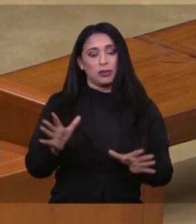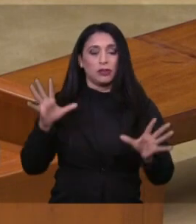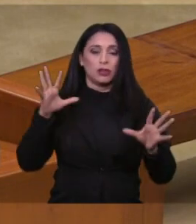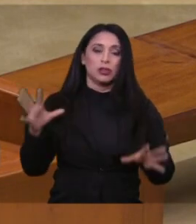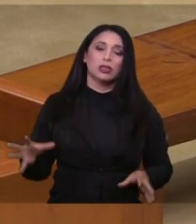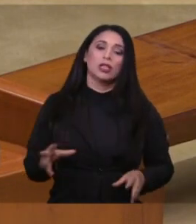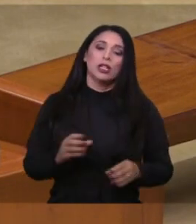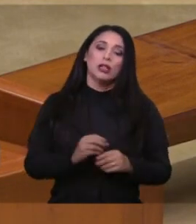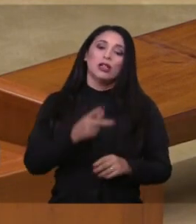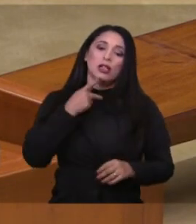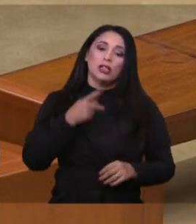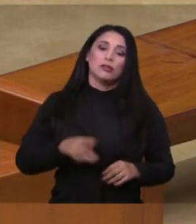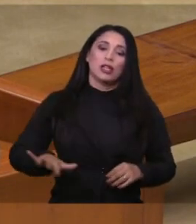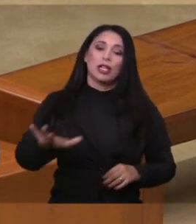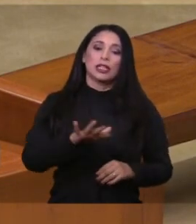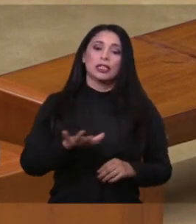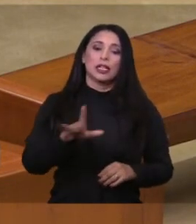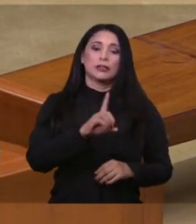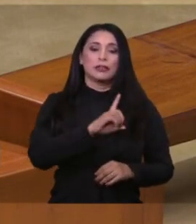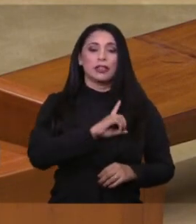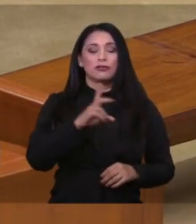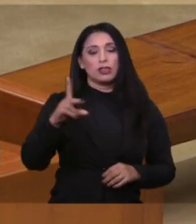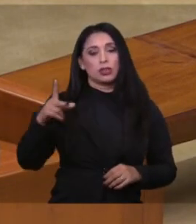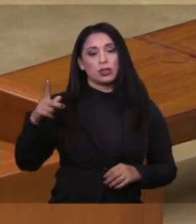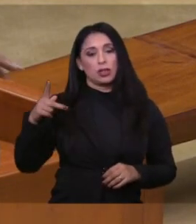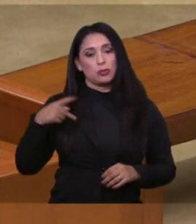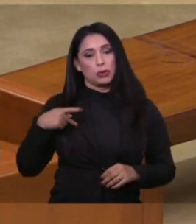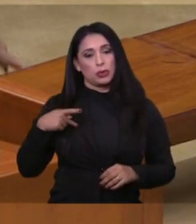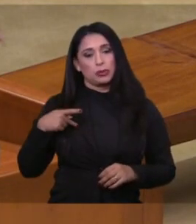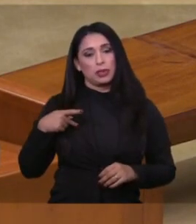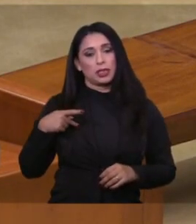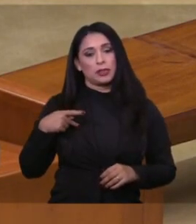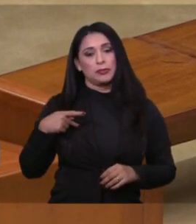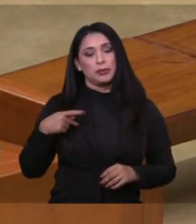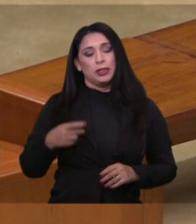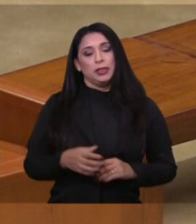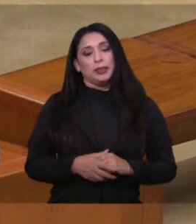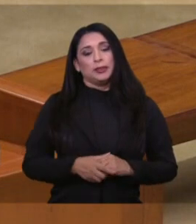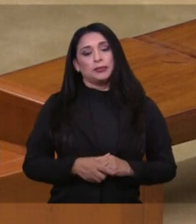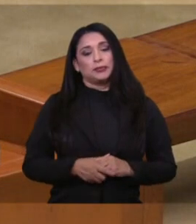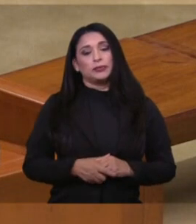e reforçar que, dentro do âmbito da Defensoria Pública da União, nós